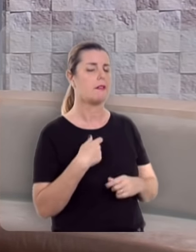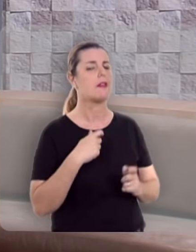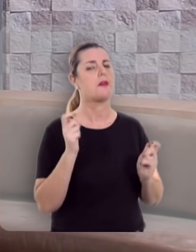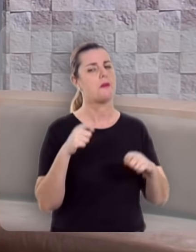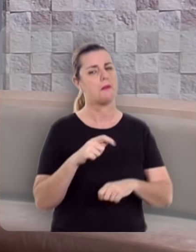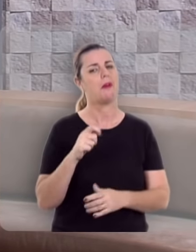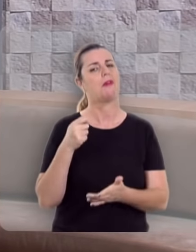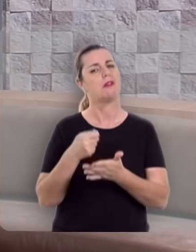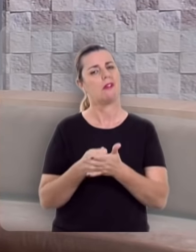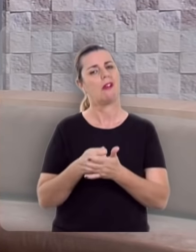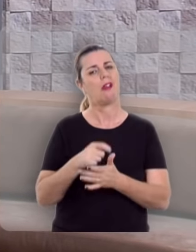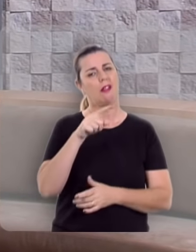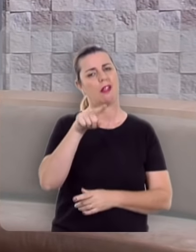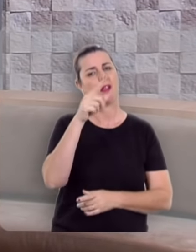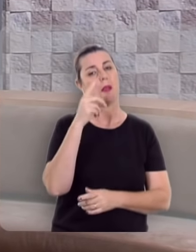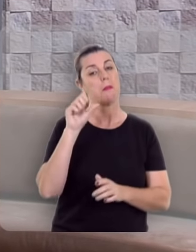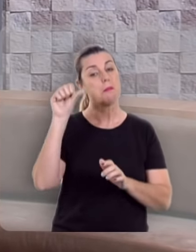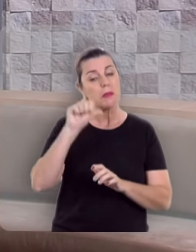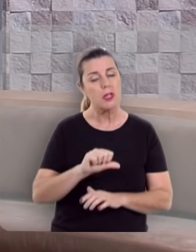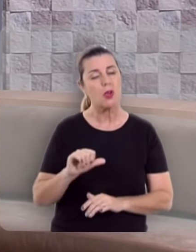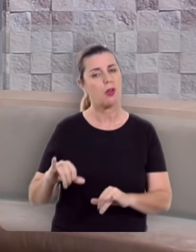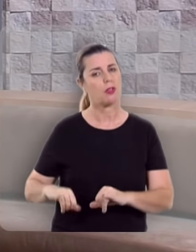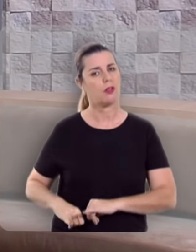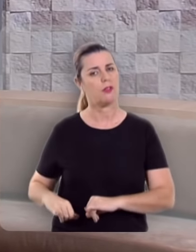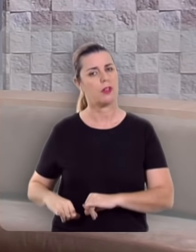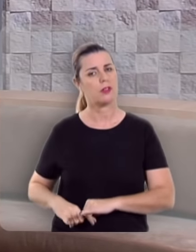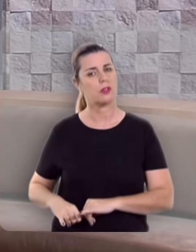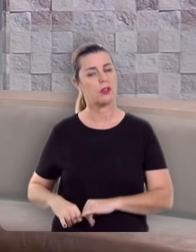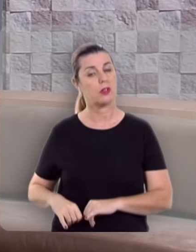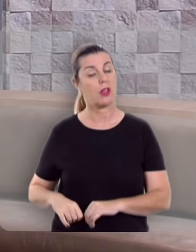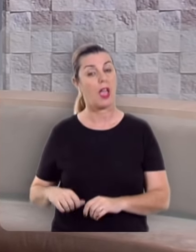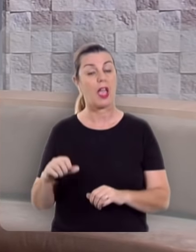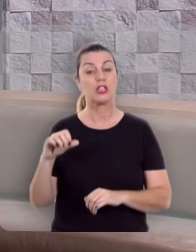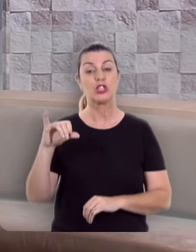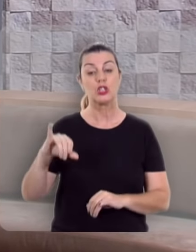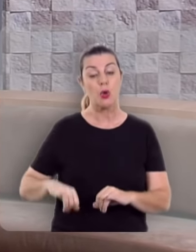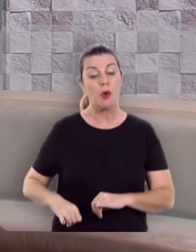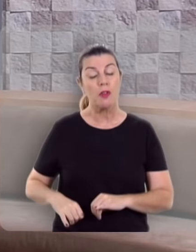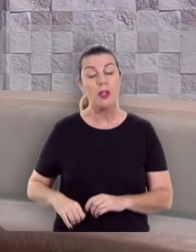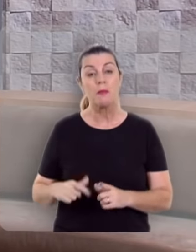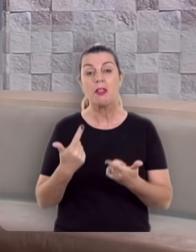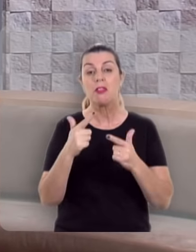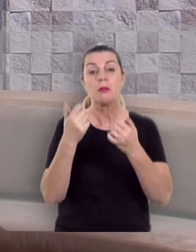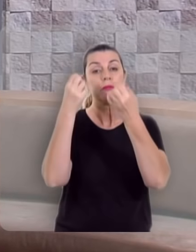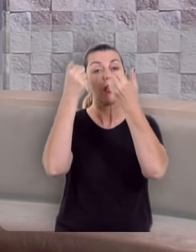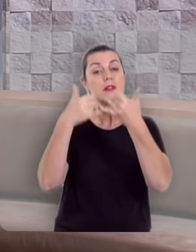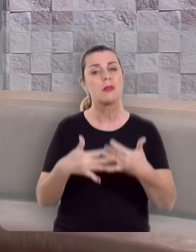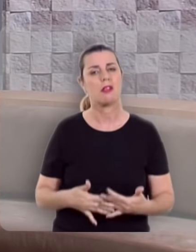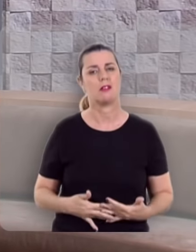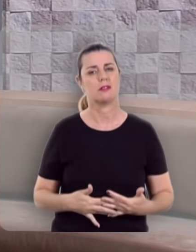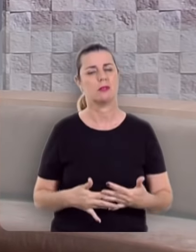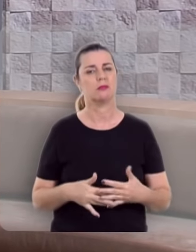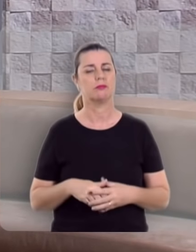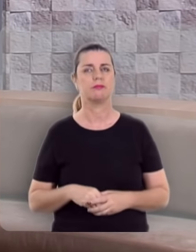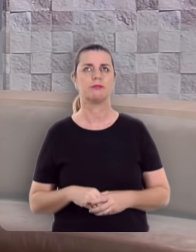ele foi o total silêncio. Nenhuma palavra, nenhuma